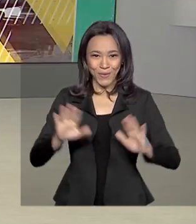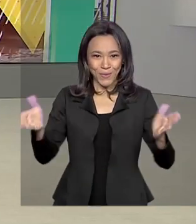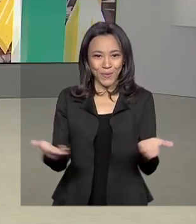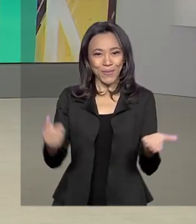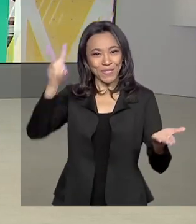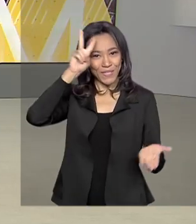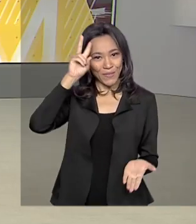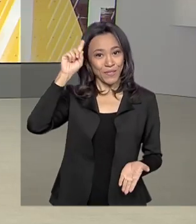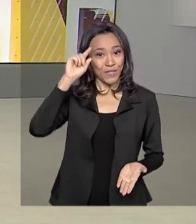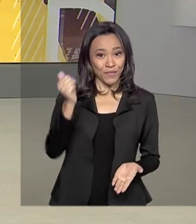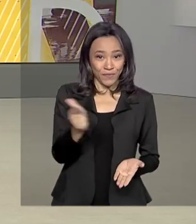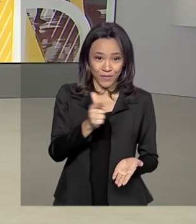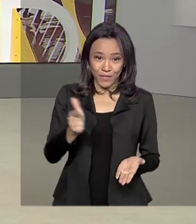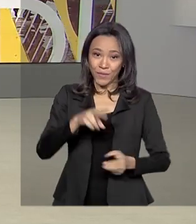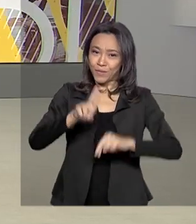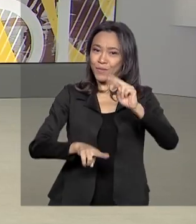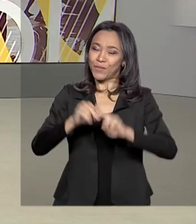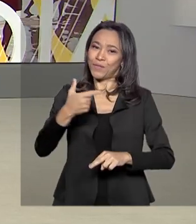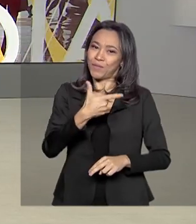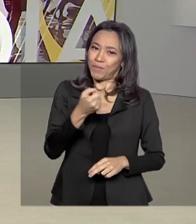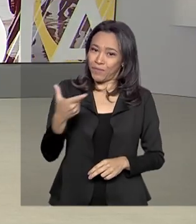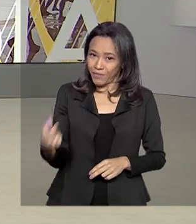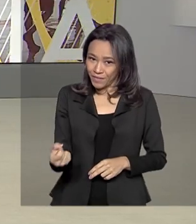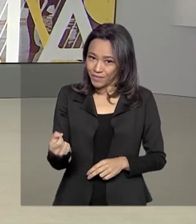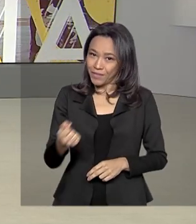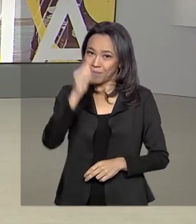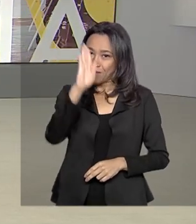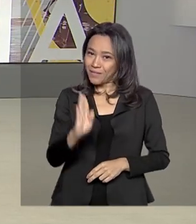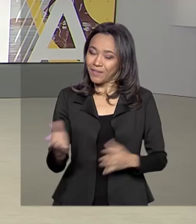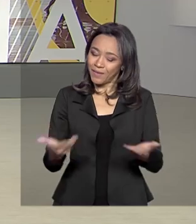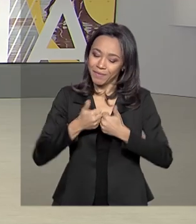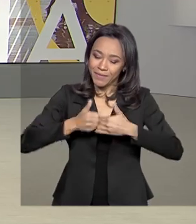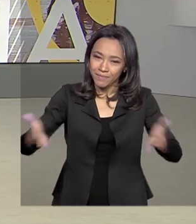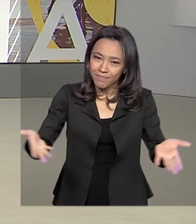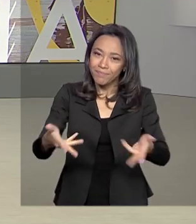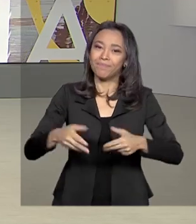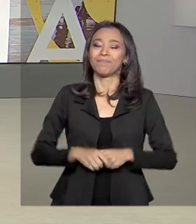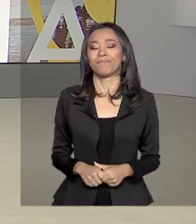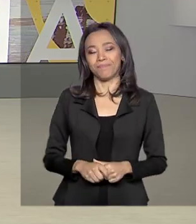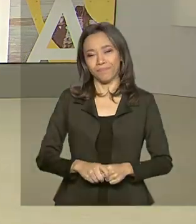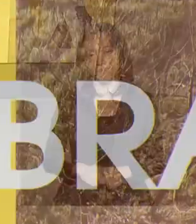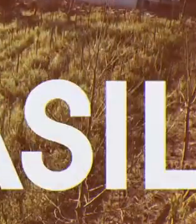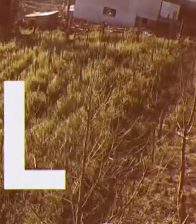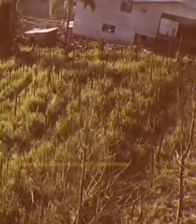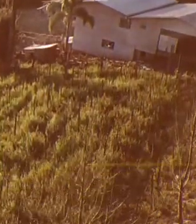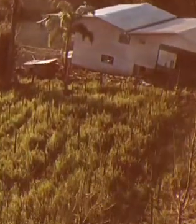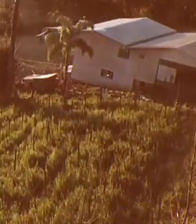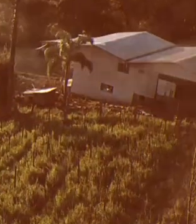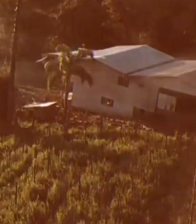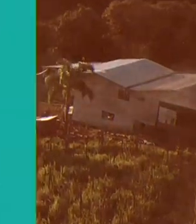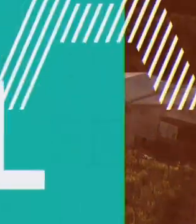é segunda-feira, 22 de junho de 2020. O Brasil em Dia começa agora.